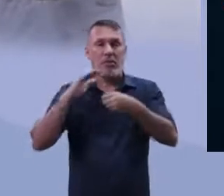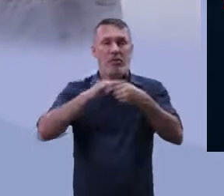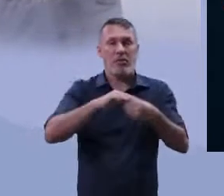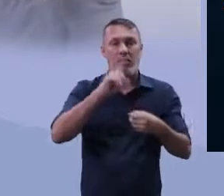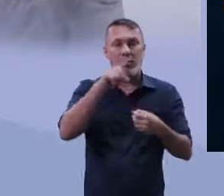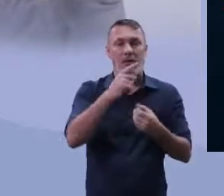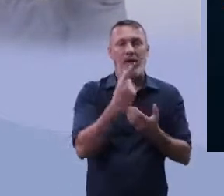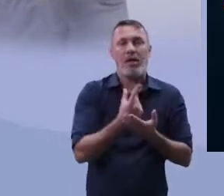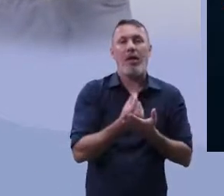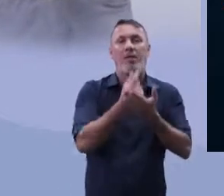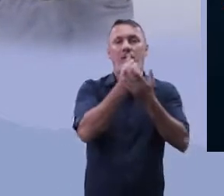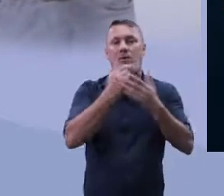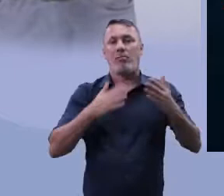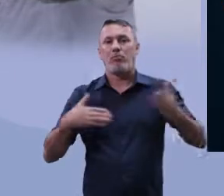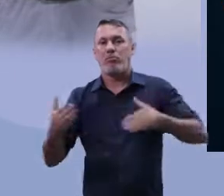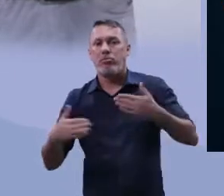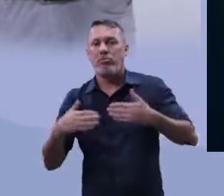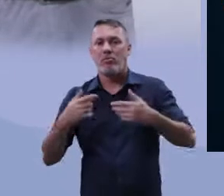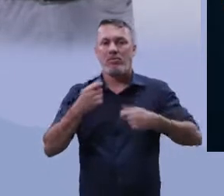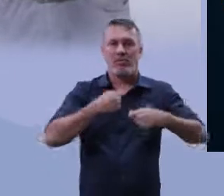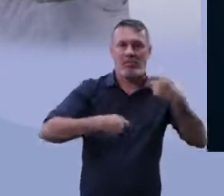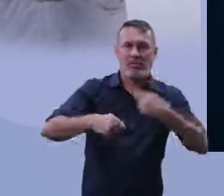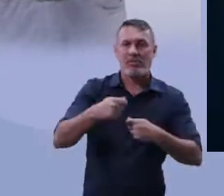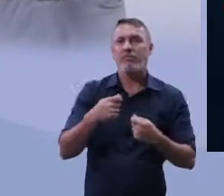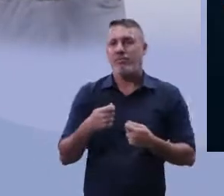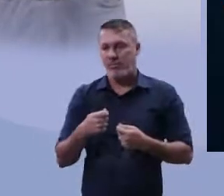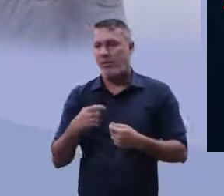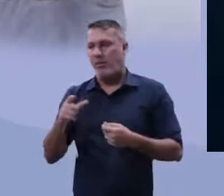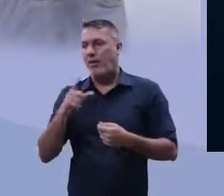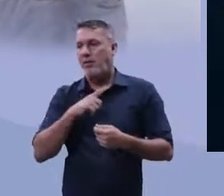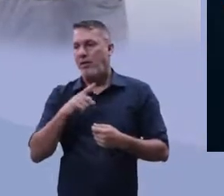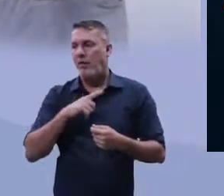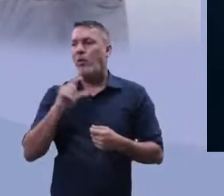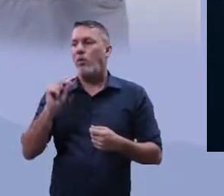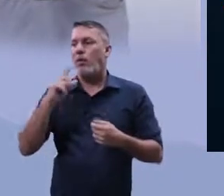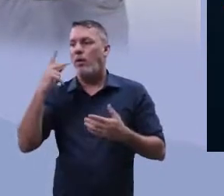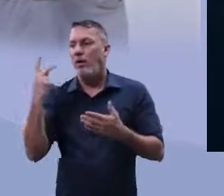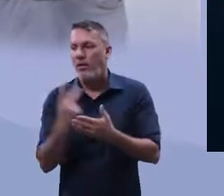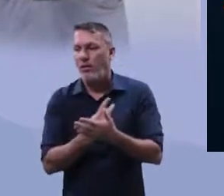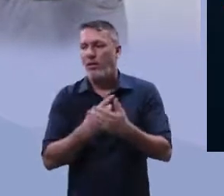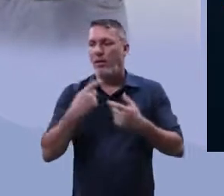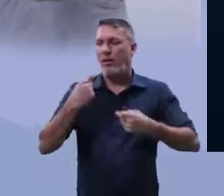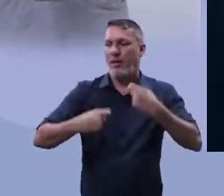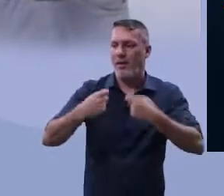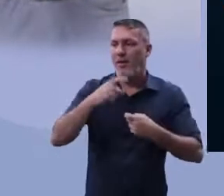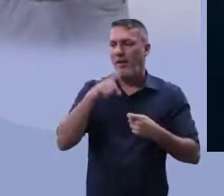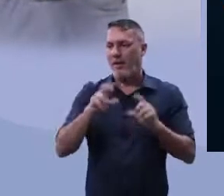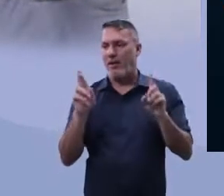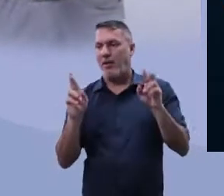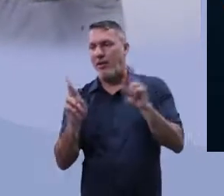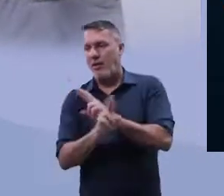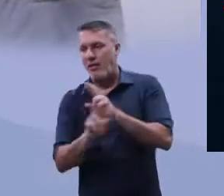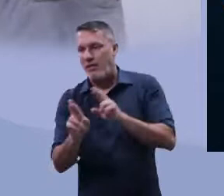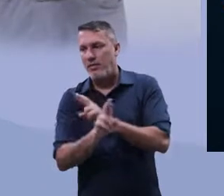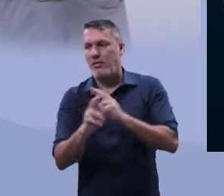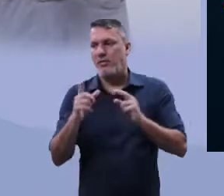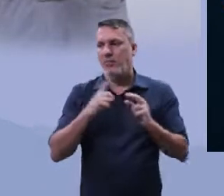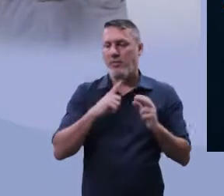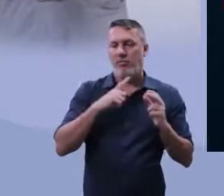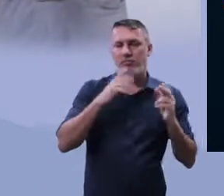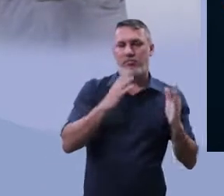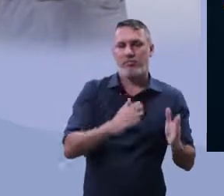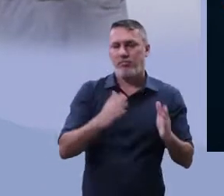do capitalismo, chamado capitalismo comercial. E aí, ou seja, havia a relação entre metrópole e colônia. Essa relação